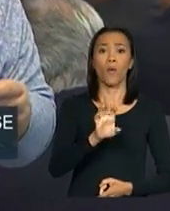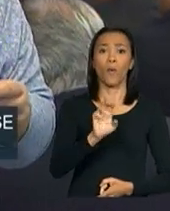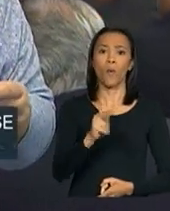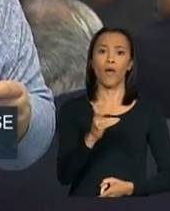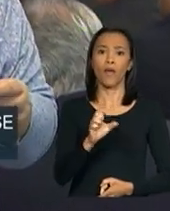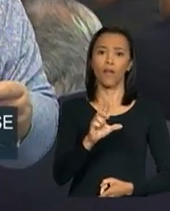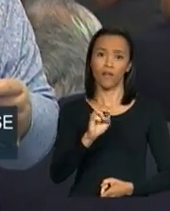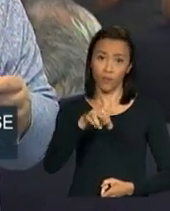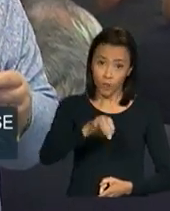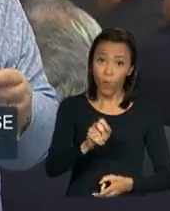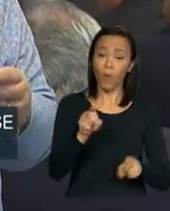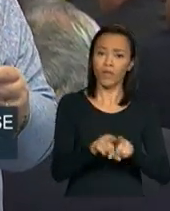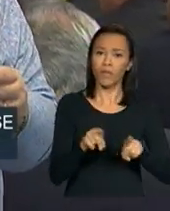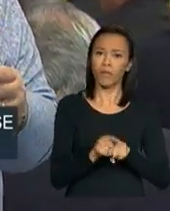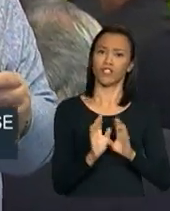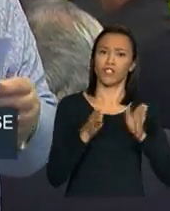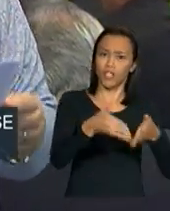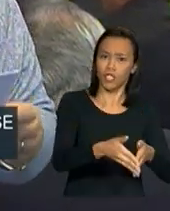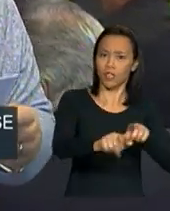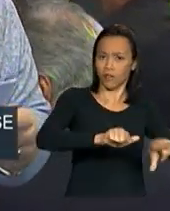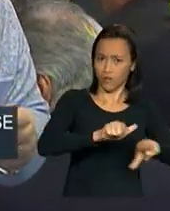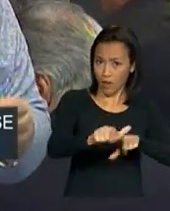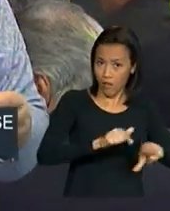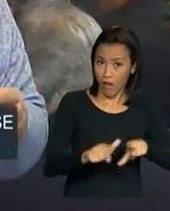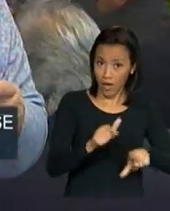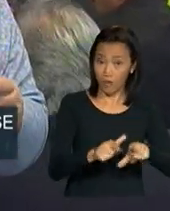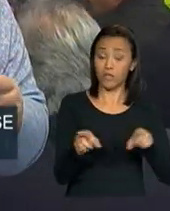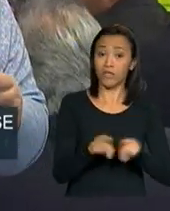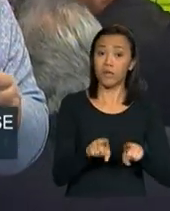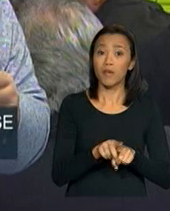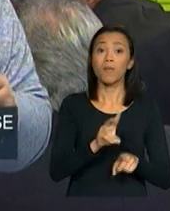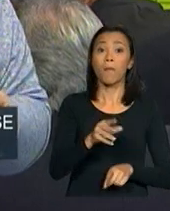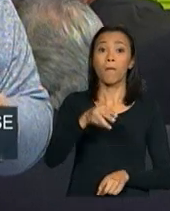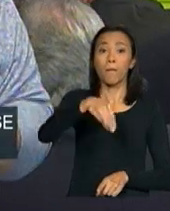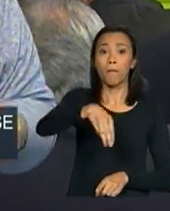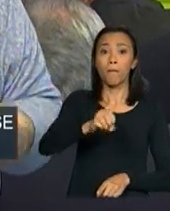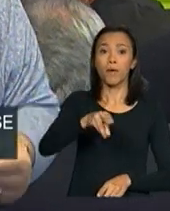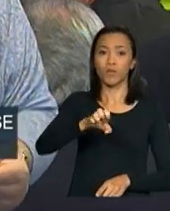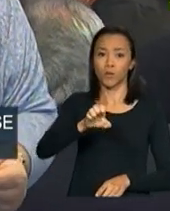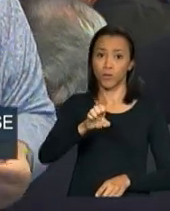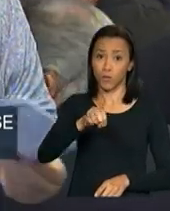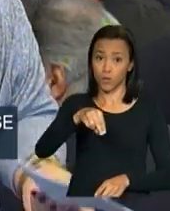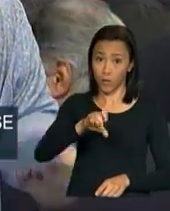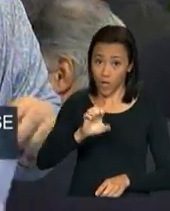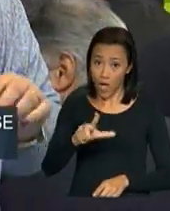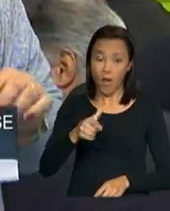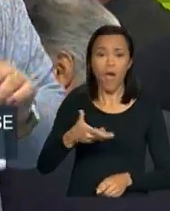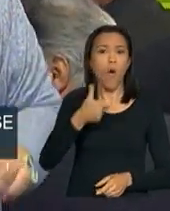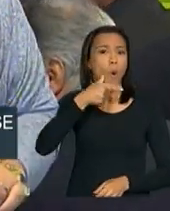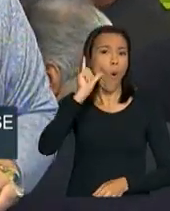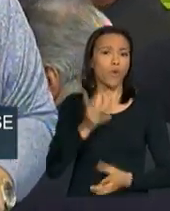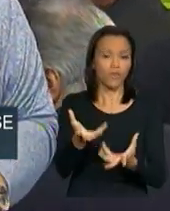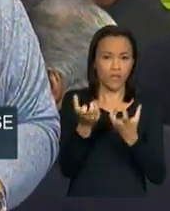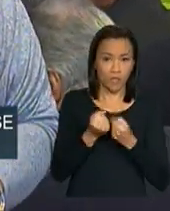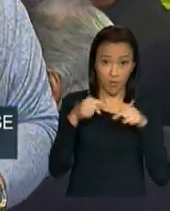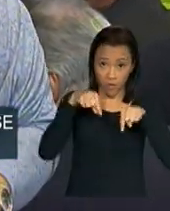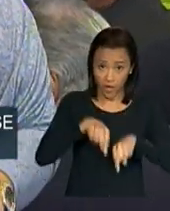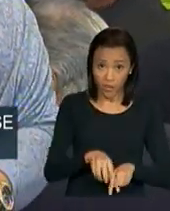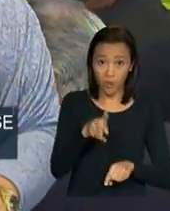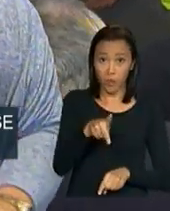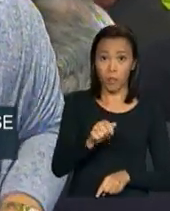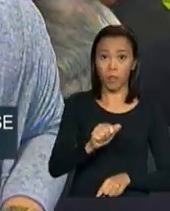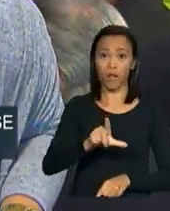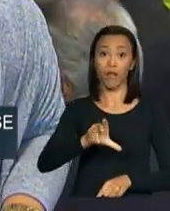Moreira Franco. E já o Ministério do Trabalho e Emprego será ocupado por Manuel Dias. Ele que foi ontem recebido aqui no Palácio do Planalto